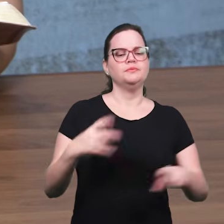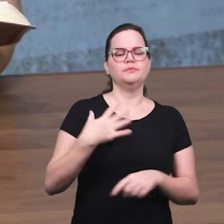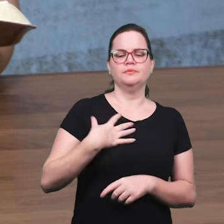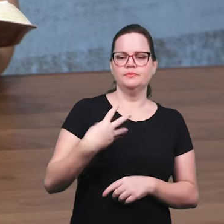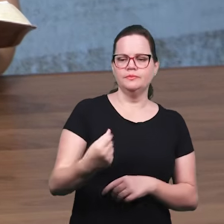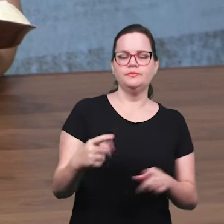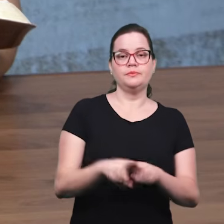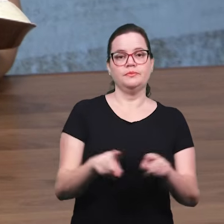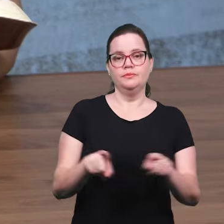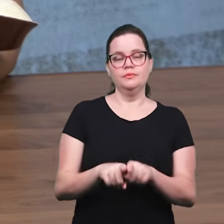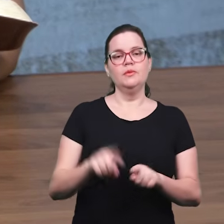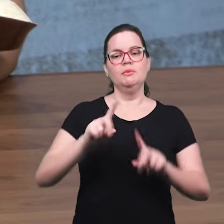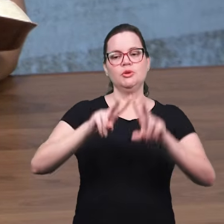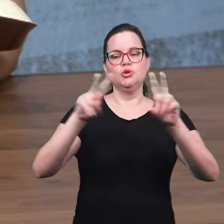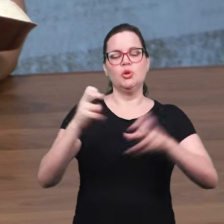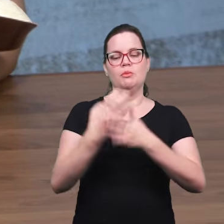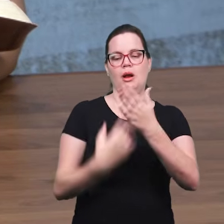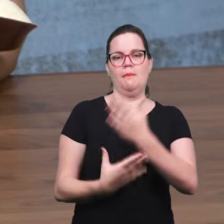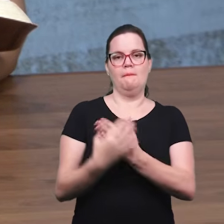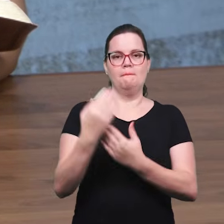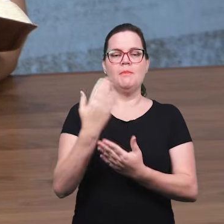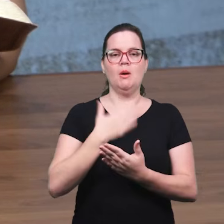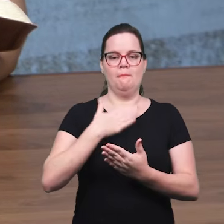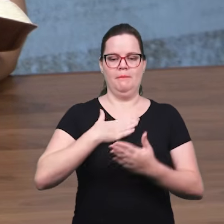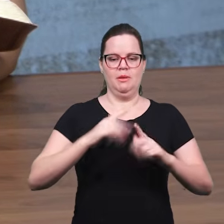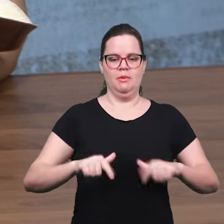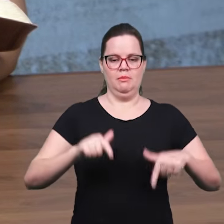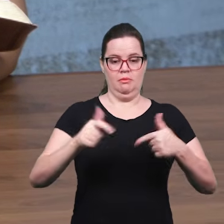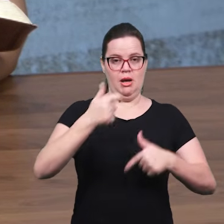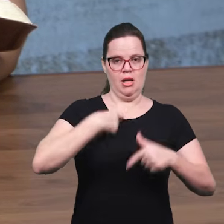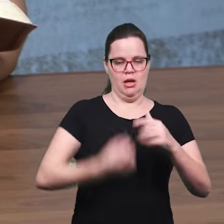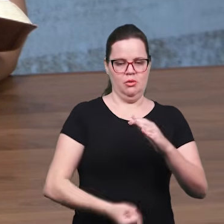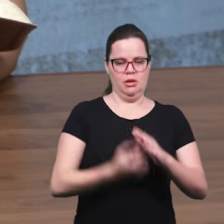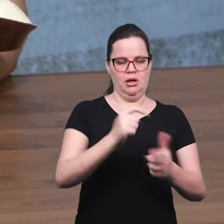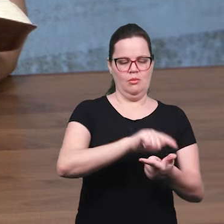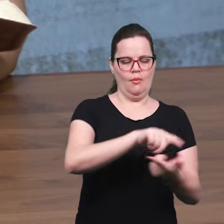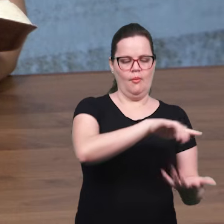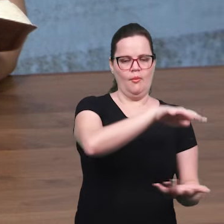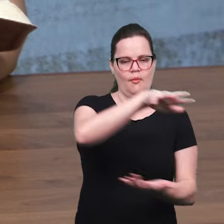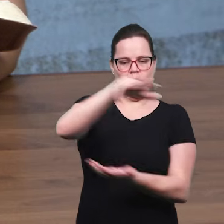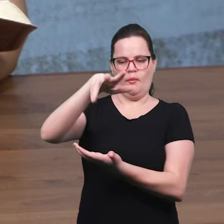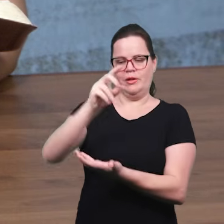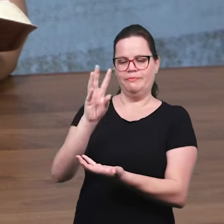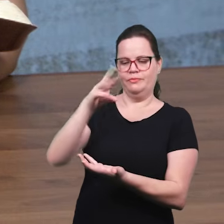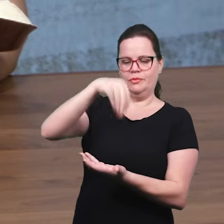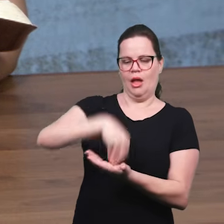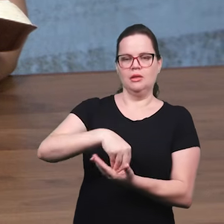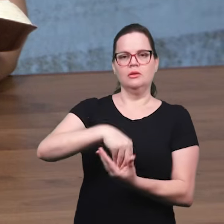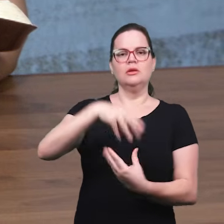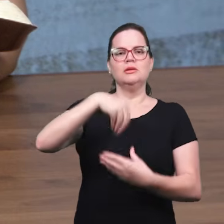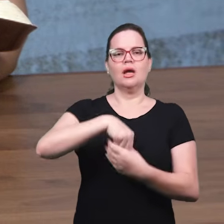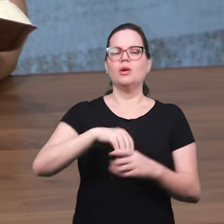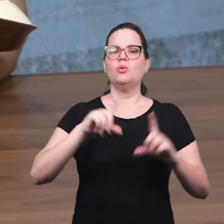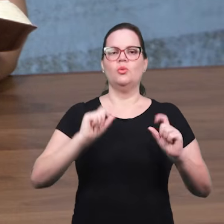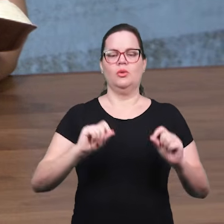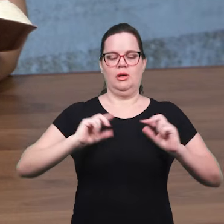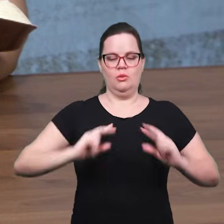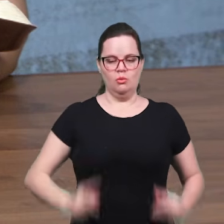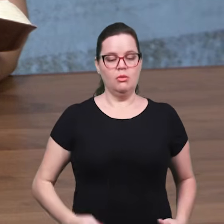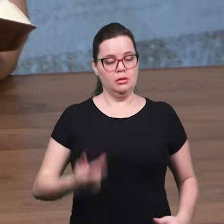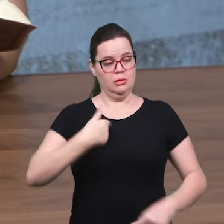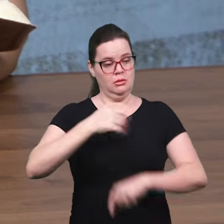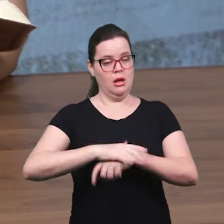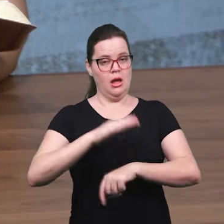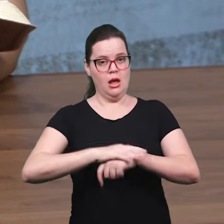da obra das minhas mãos. Eu fiz a terra e criei nela o homem, eu o fiz.